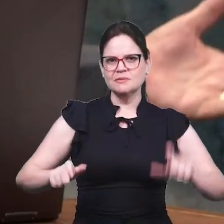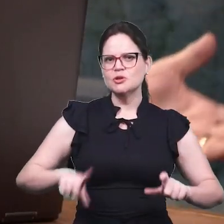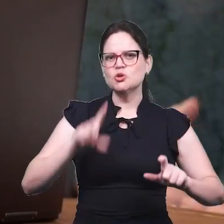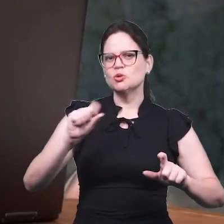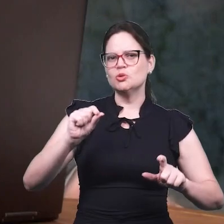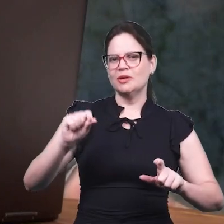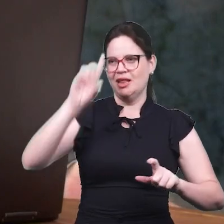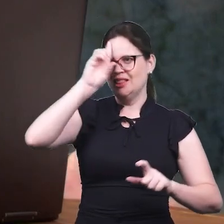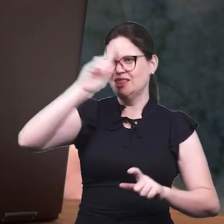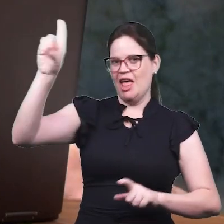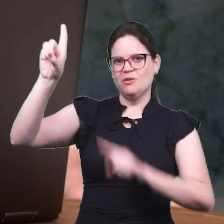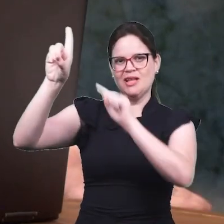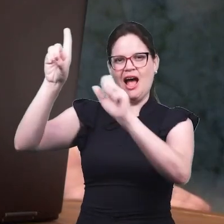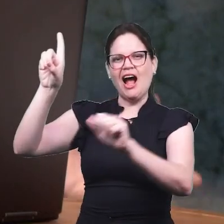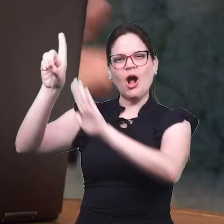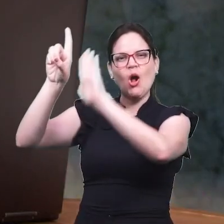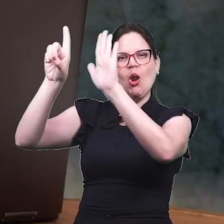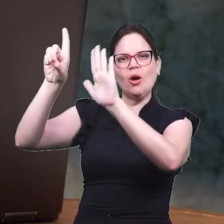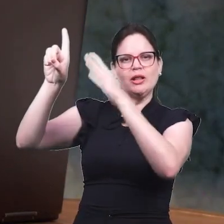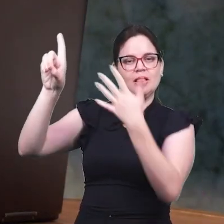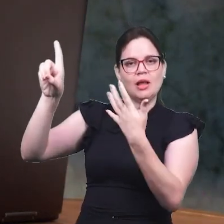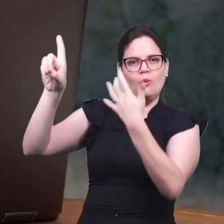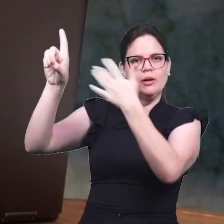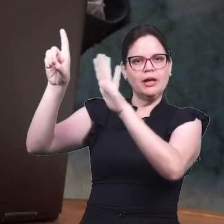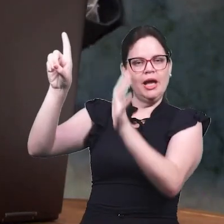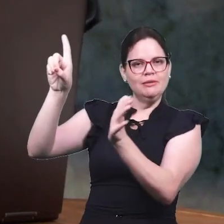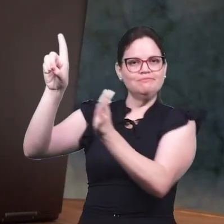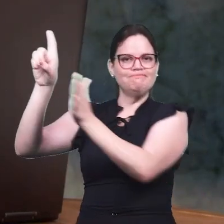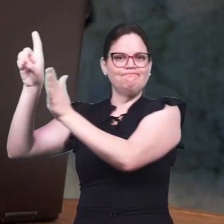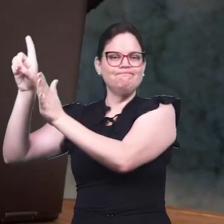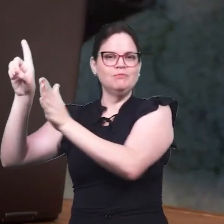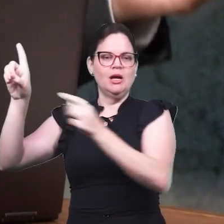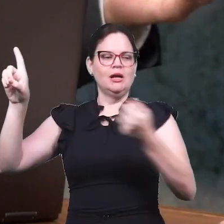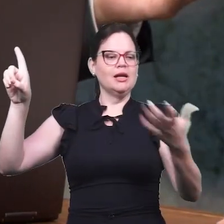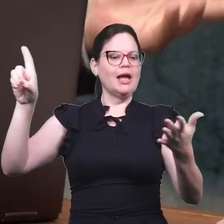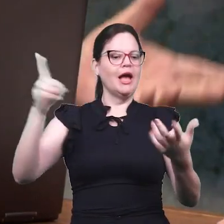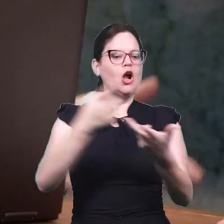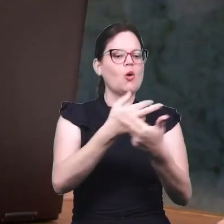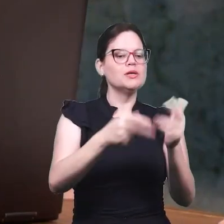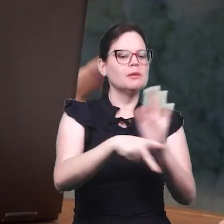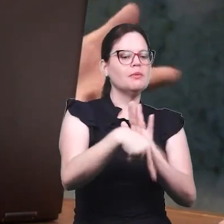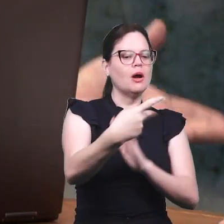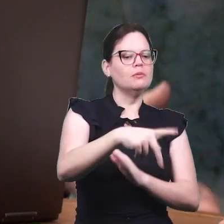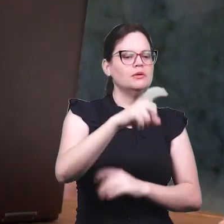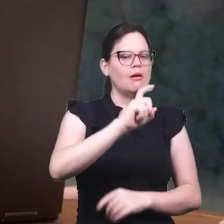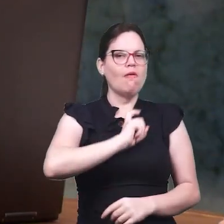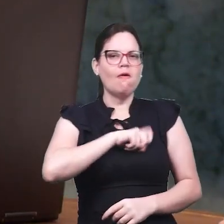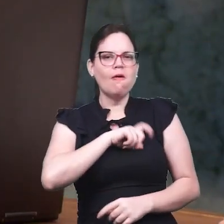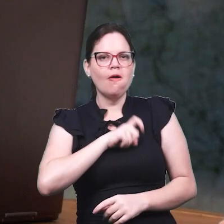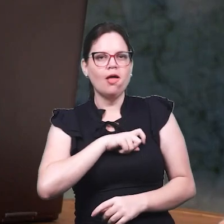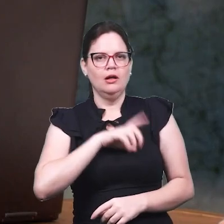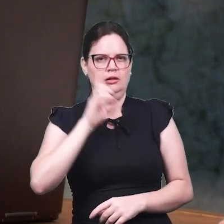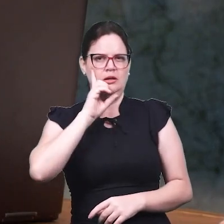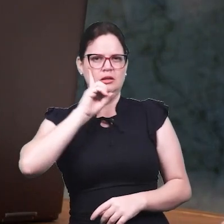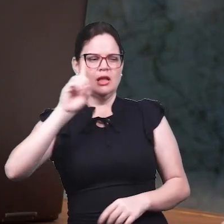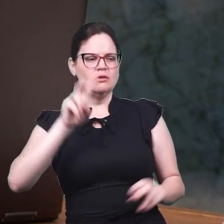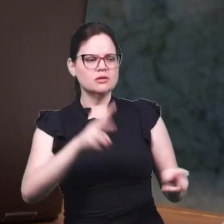coisas perecíveis, Deus também os entregou a um sentimento